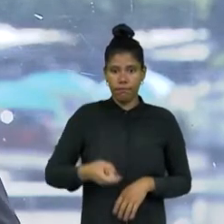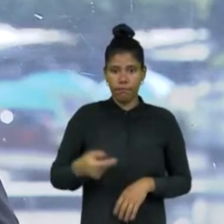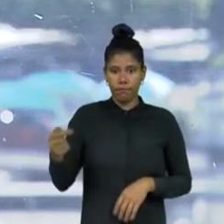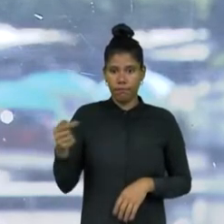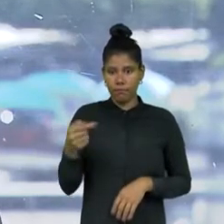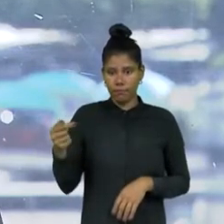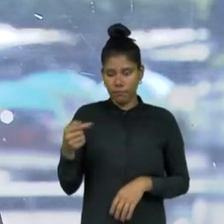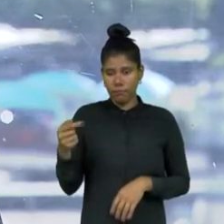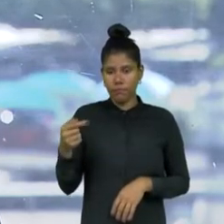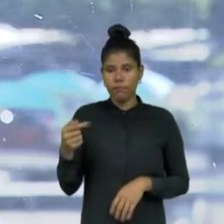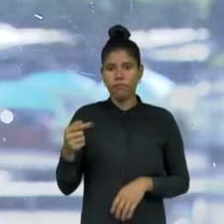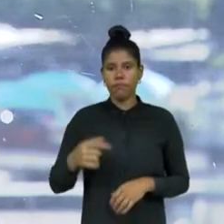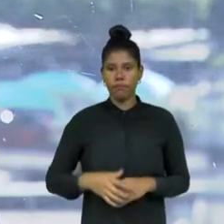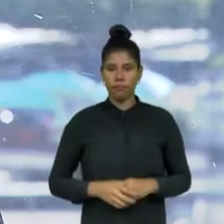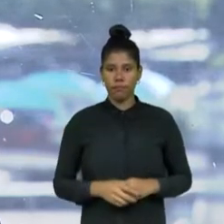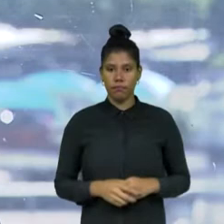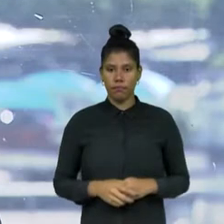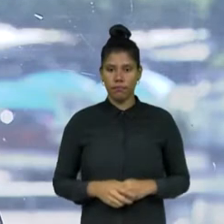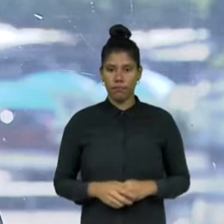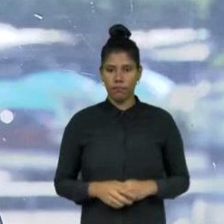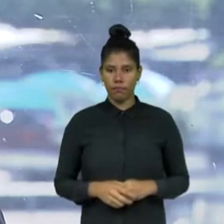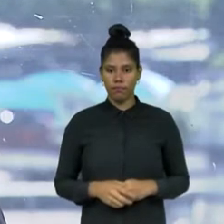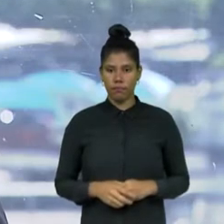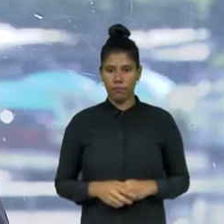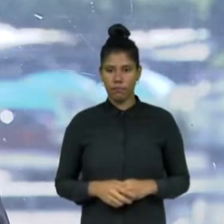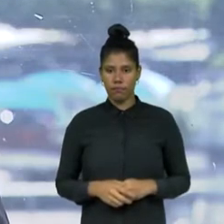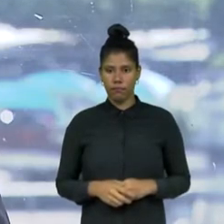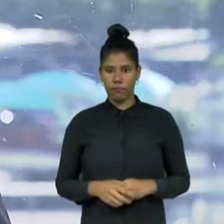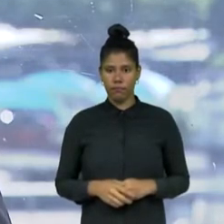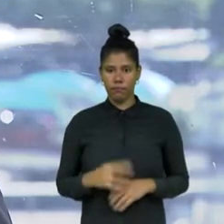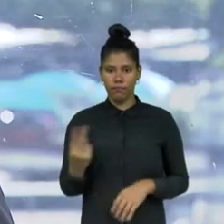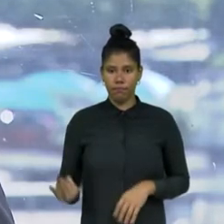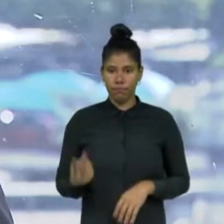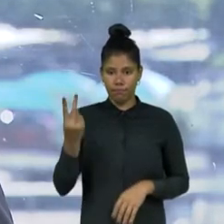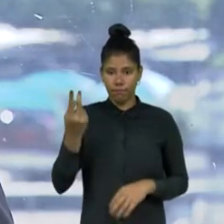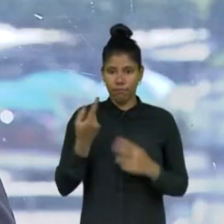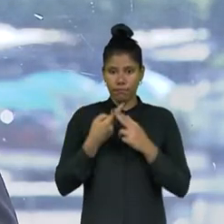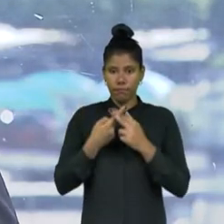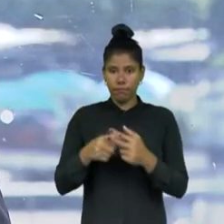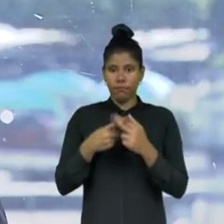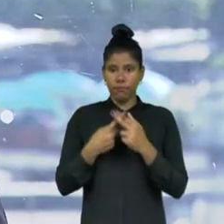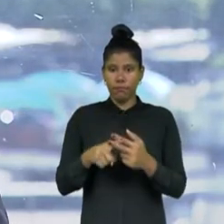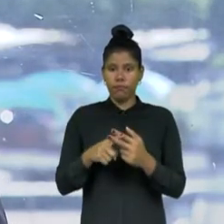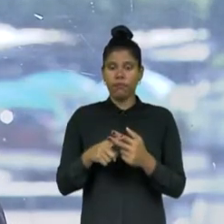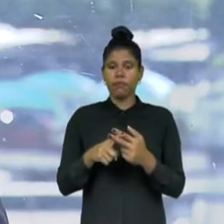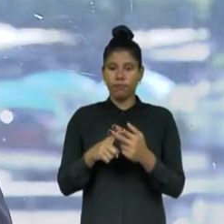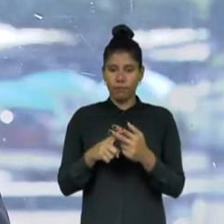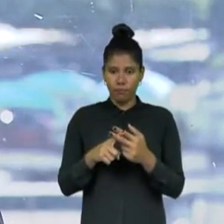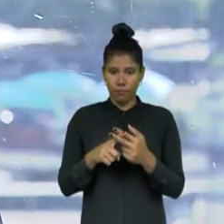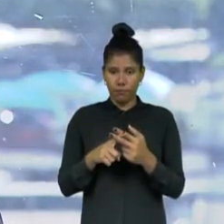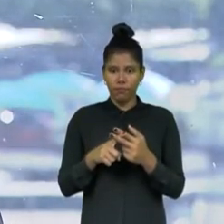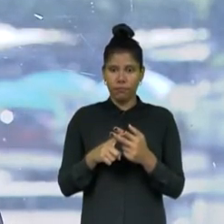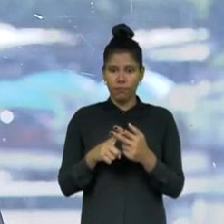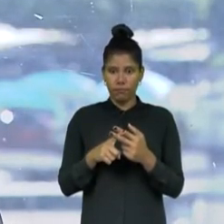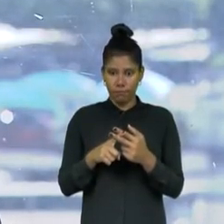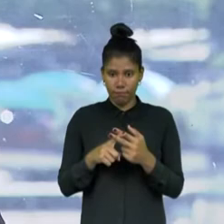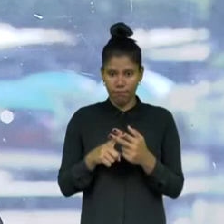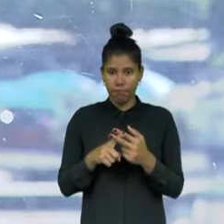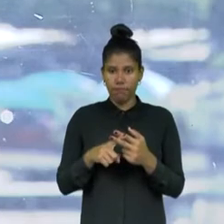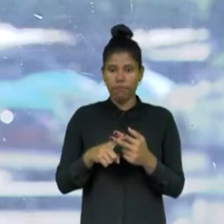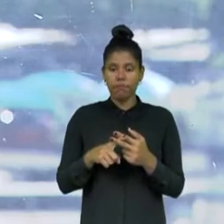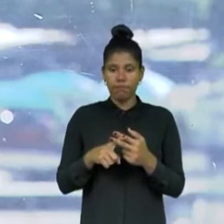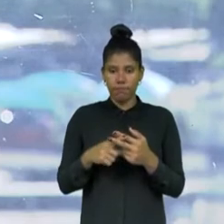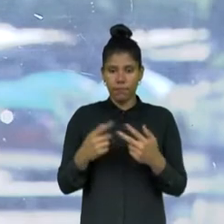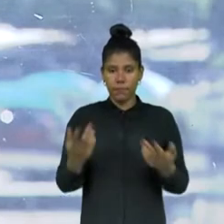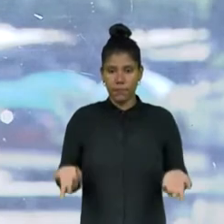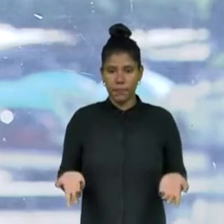aos 1.212 vigentes. O valor foi corrigido pelo Índice Nacional de Preços ao Consumidor, portanto,